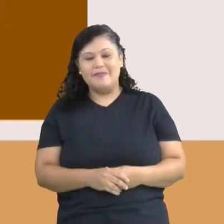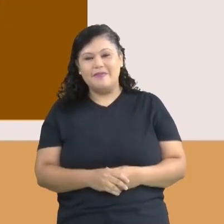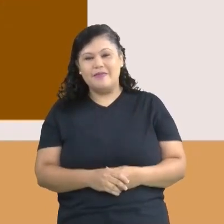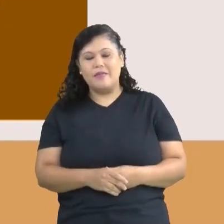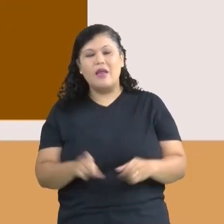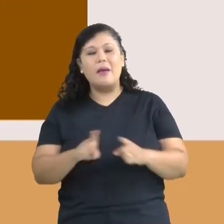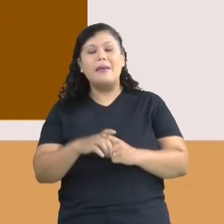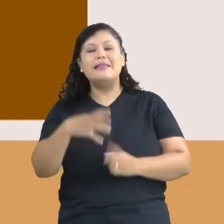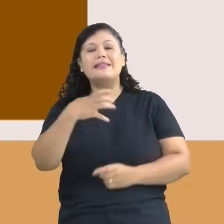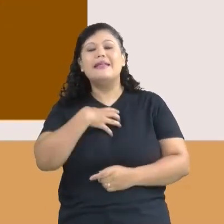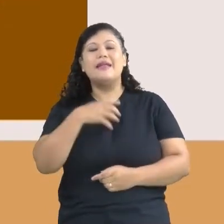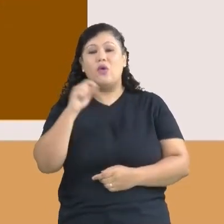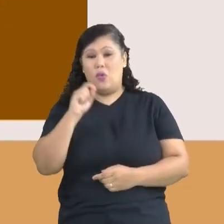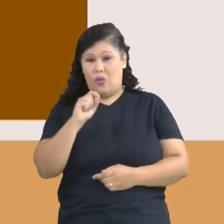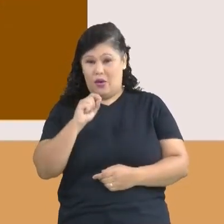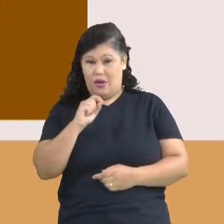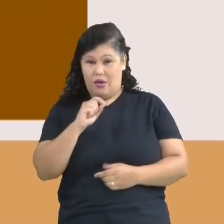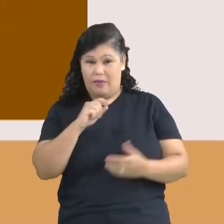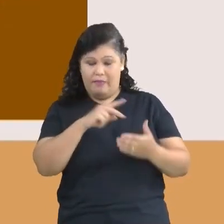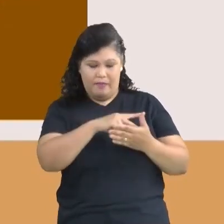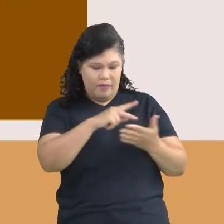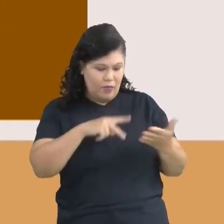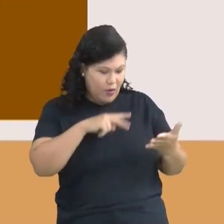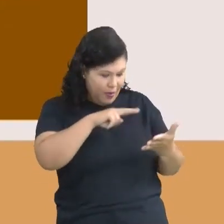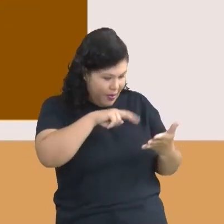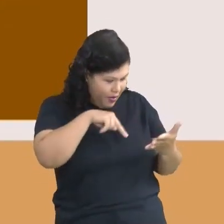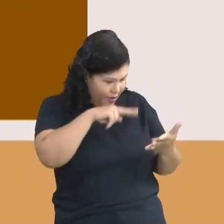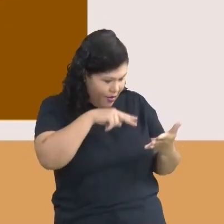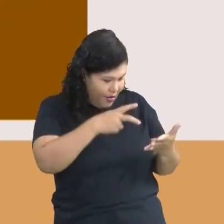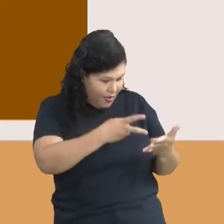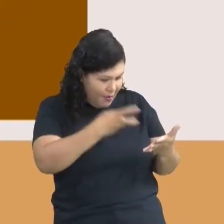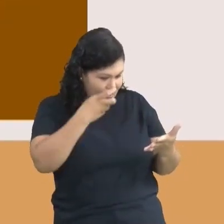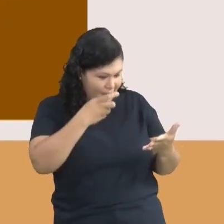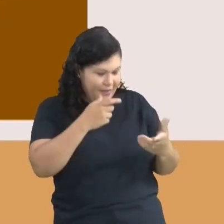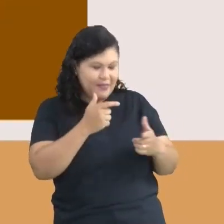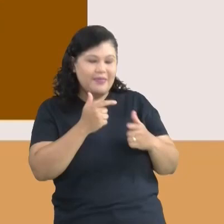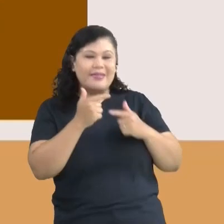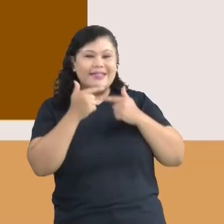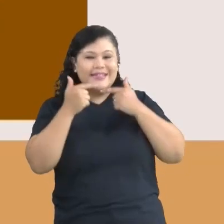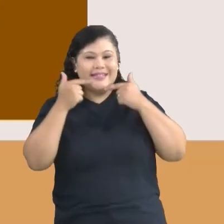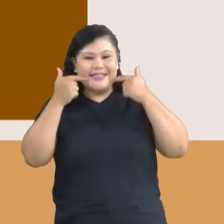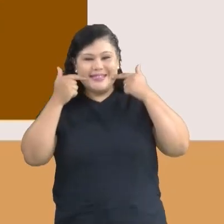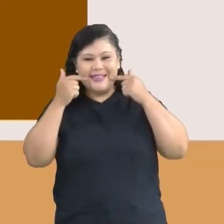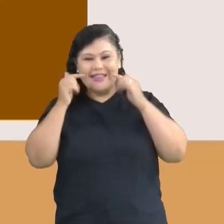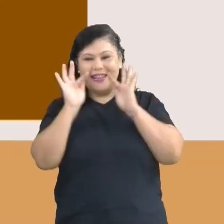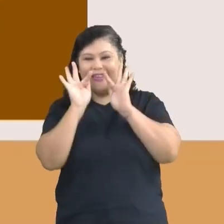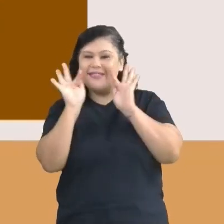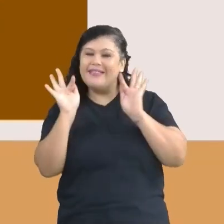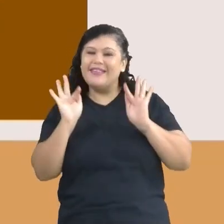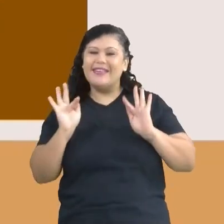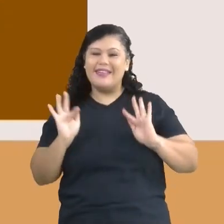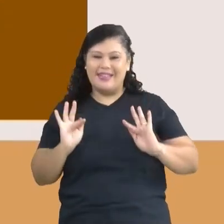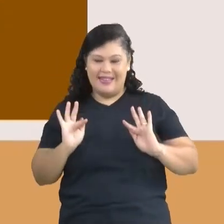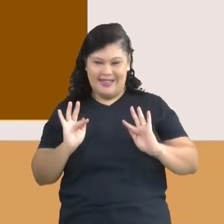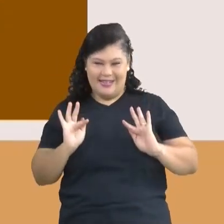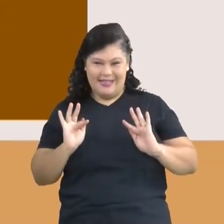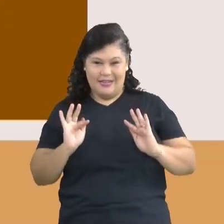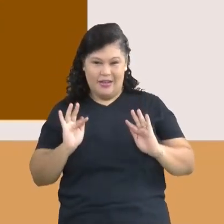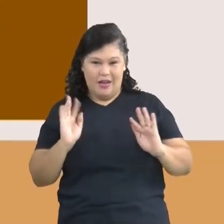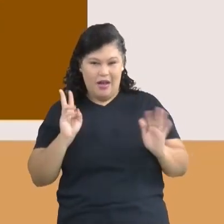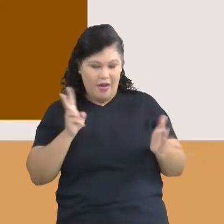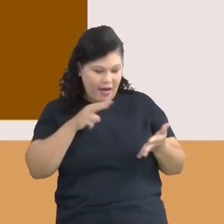sentimos? Olha só, nós sentimos a felicidade. Quem nunca ficou feliz ao ler um poema,